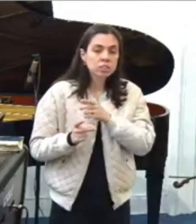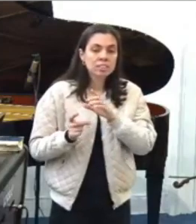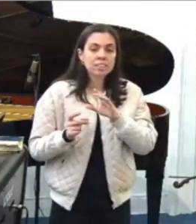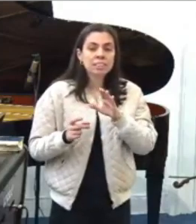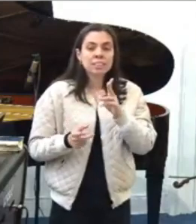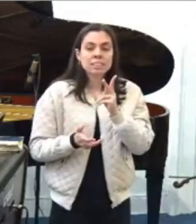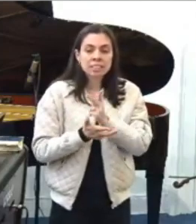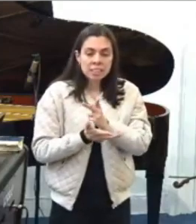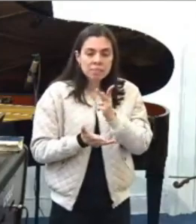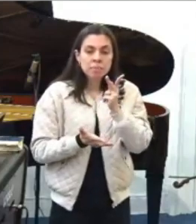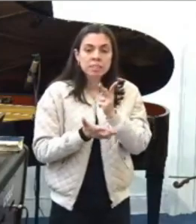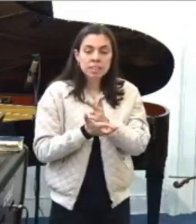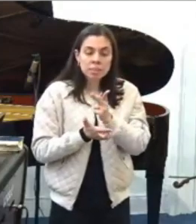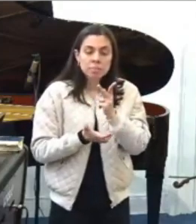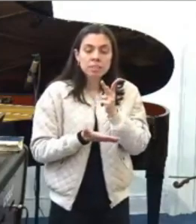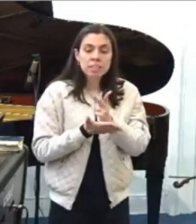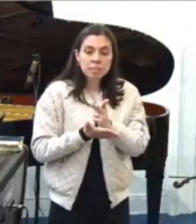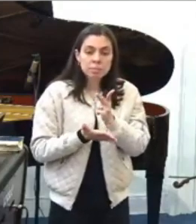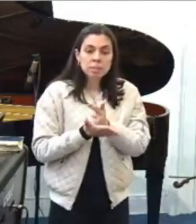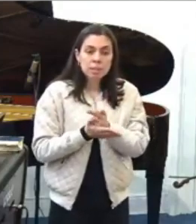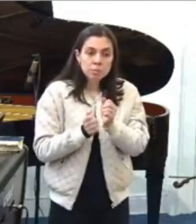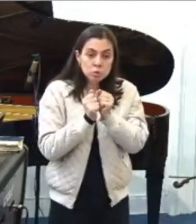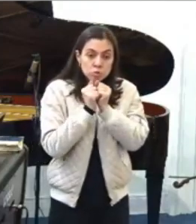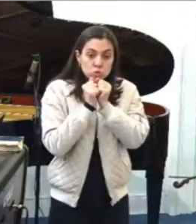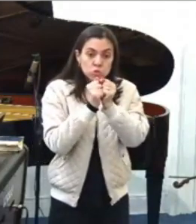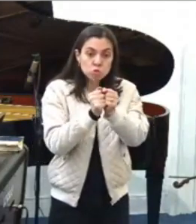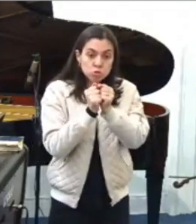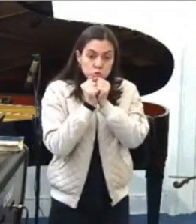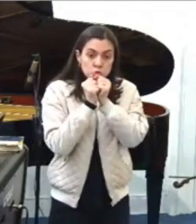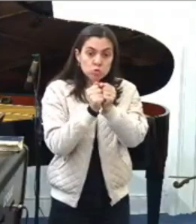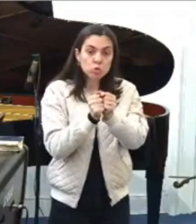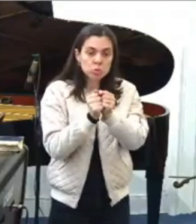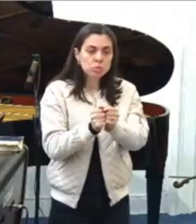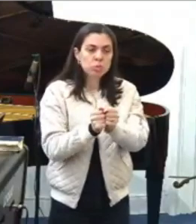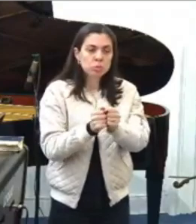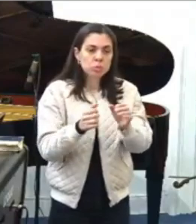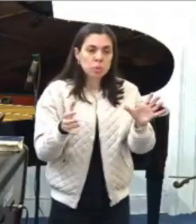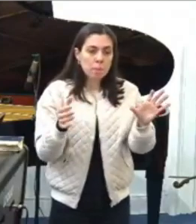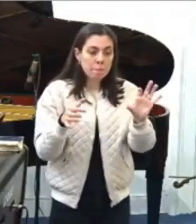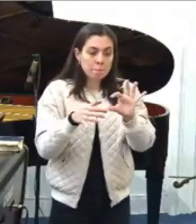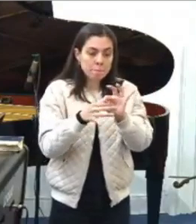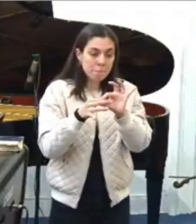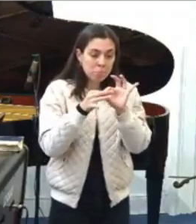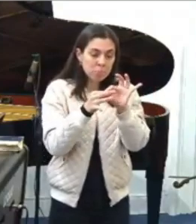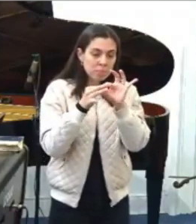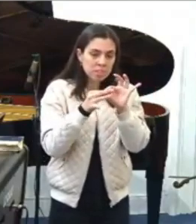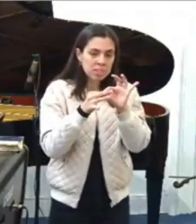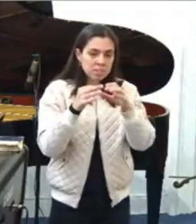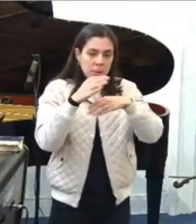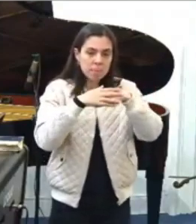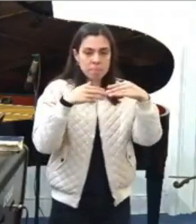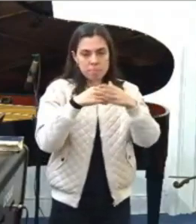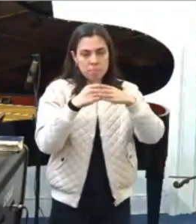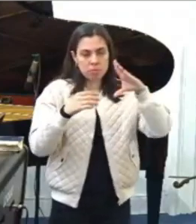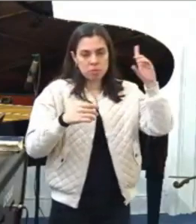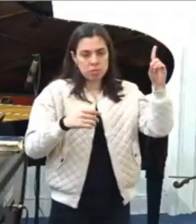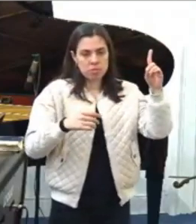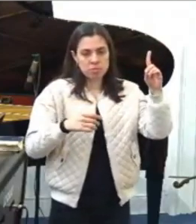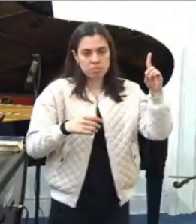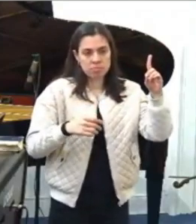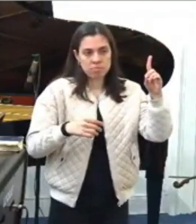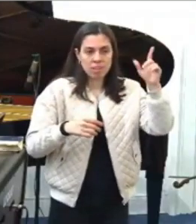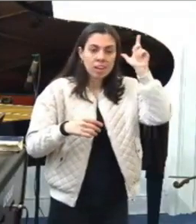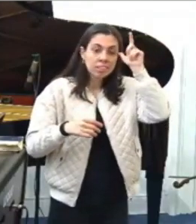Nós lemos no início deste culto: quem tentará acusação contra os eleitos de Deus? Se Deus é